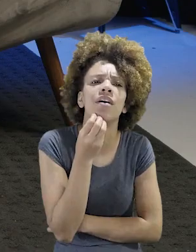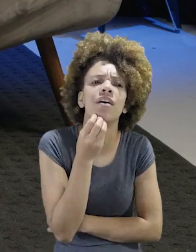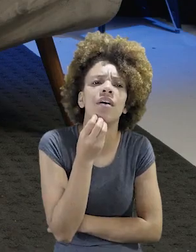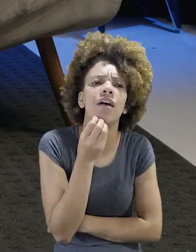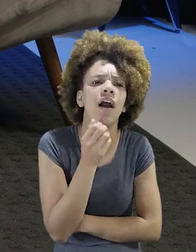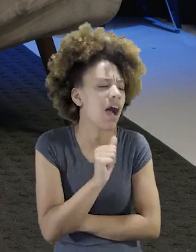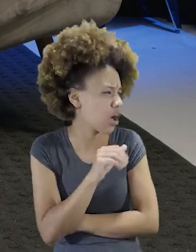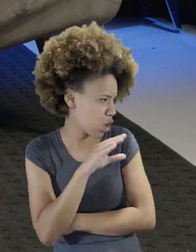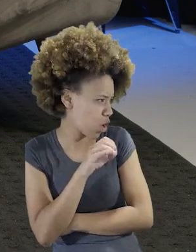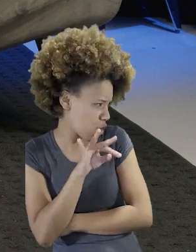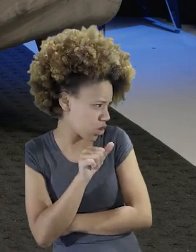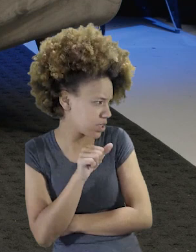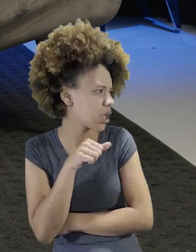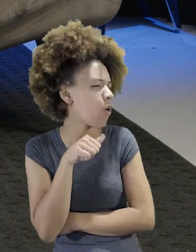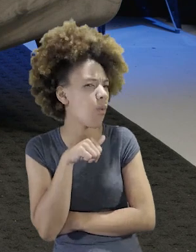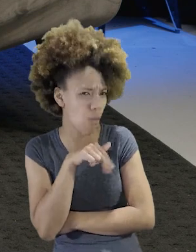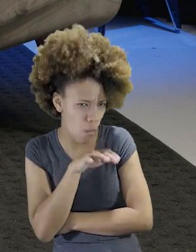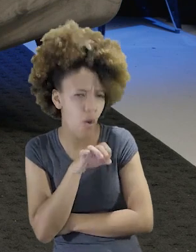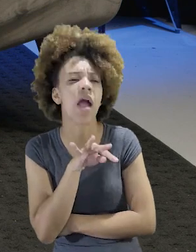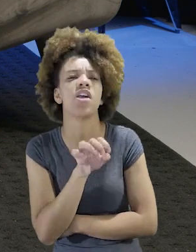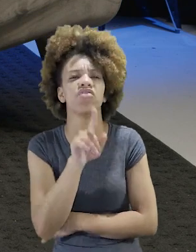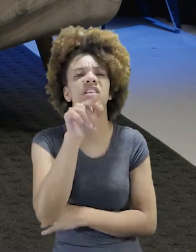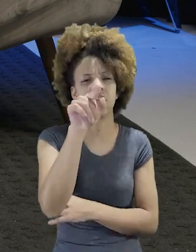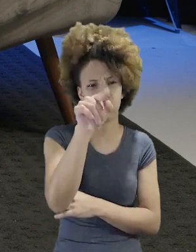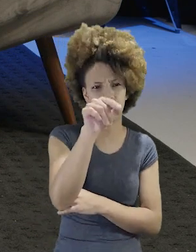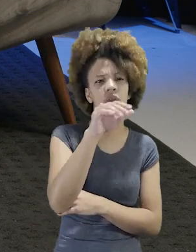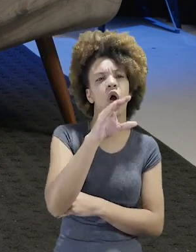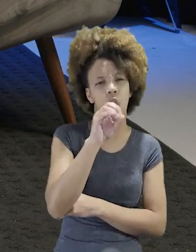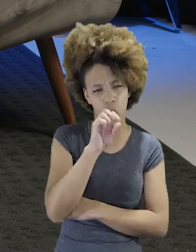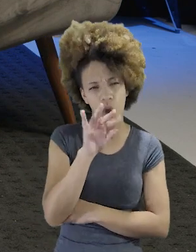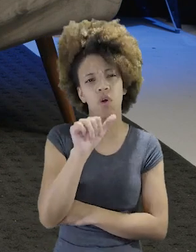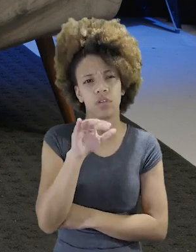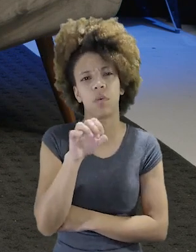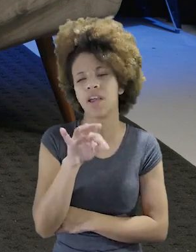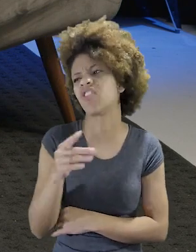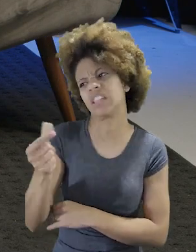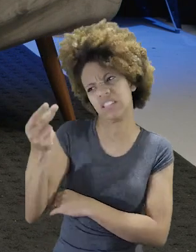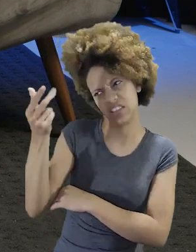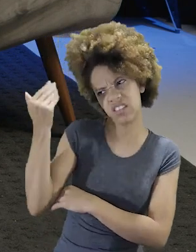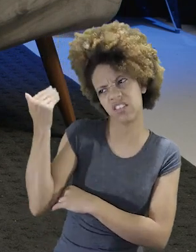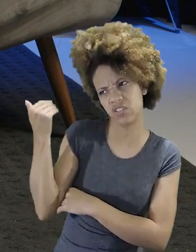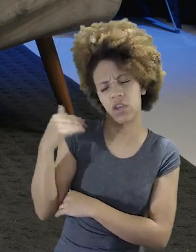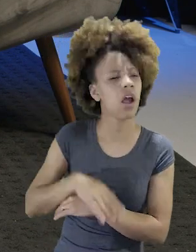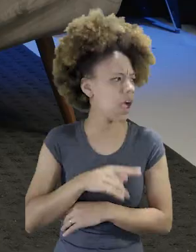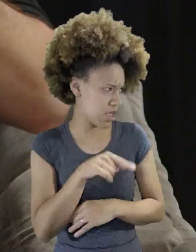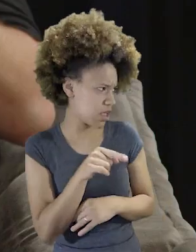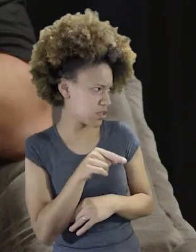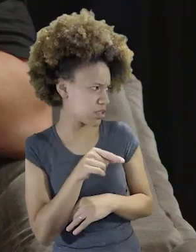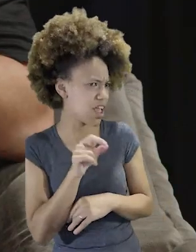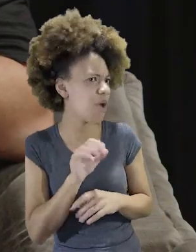do da Costa Oeste isso Costa Oeste contra Costa Leste é isso é isso não isso é das antigas